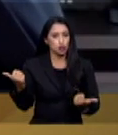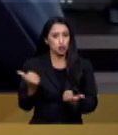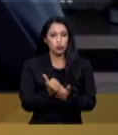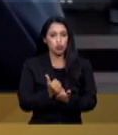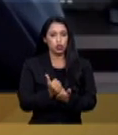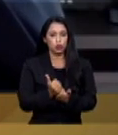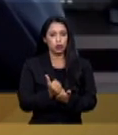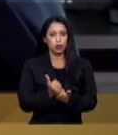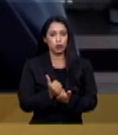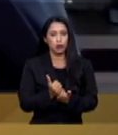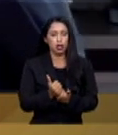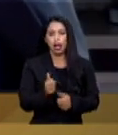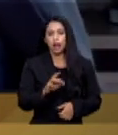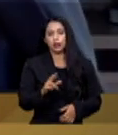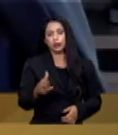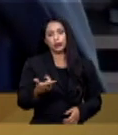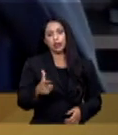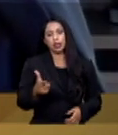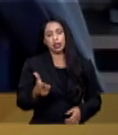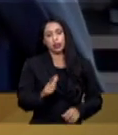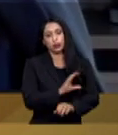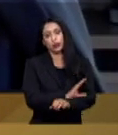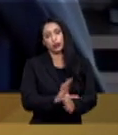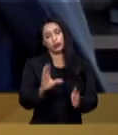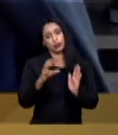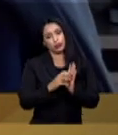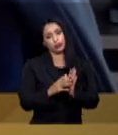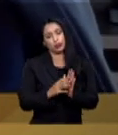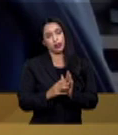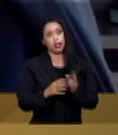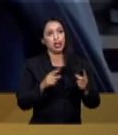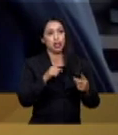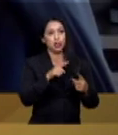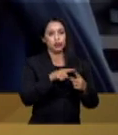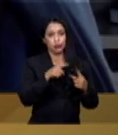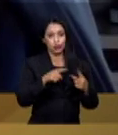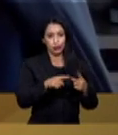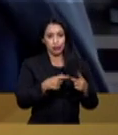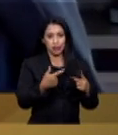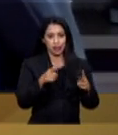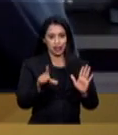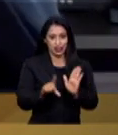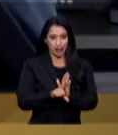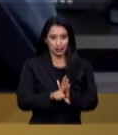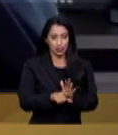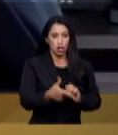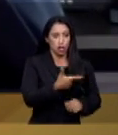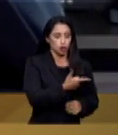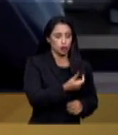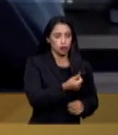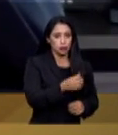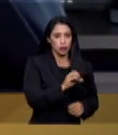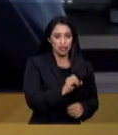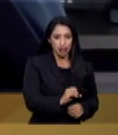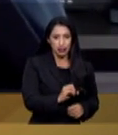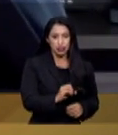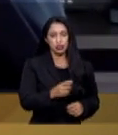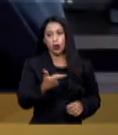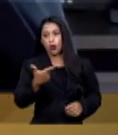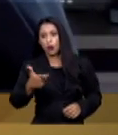público. Portanto, se duas leis, uma de 2010 e outra de